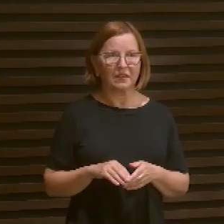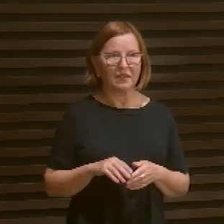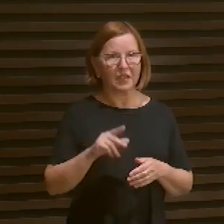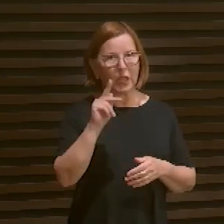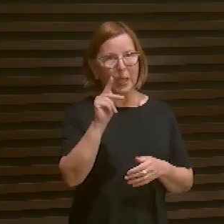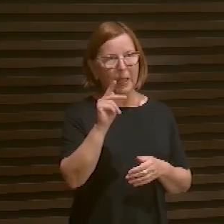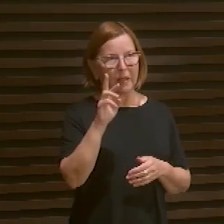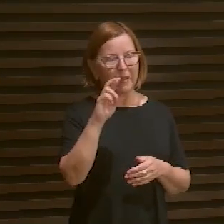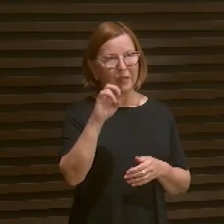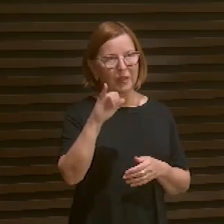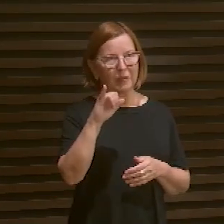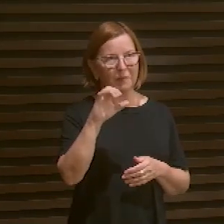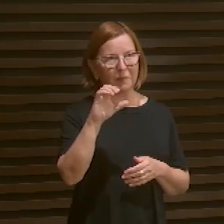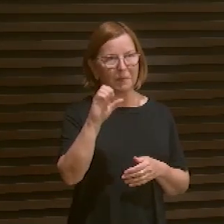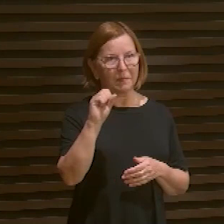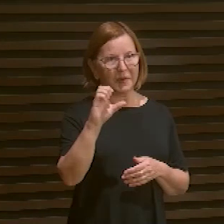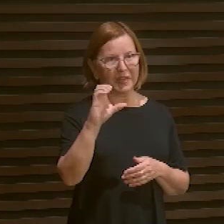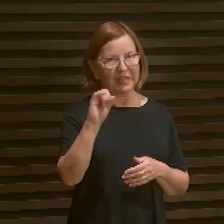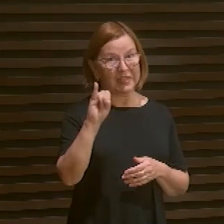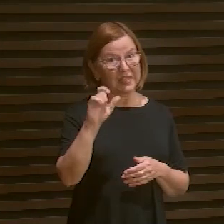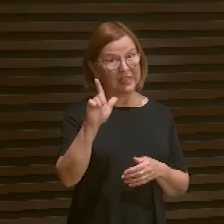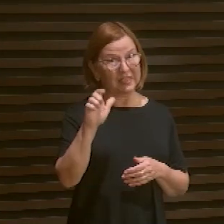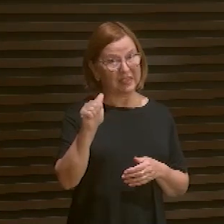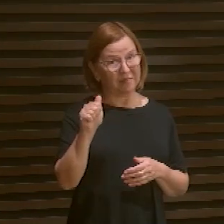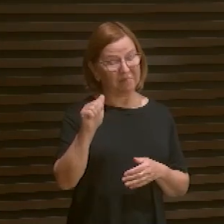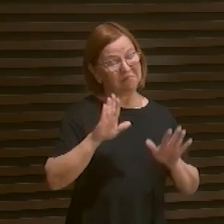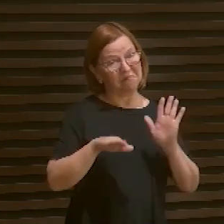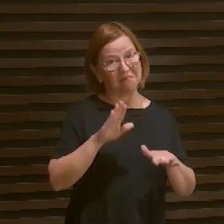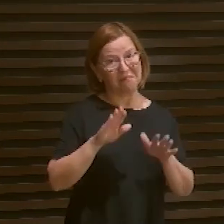Priscila, também pode.